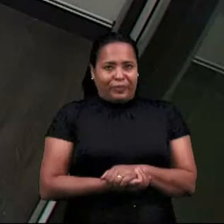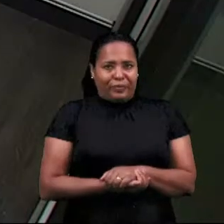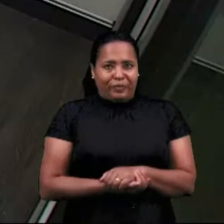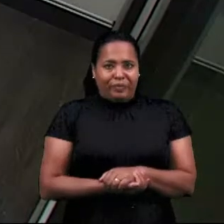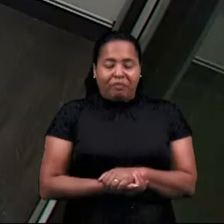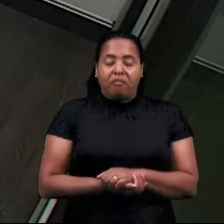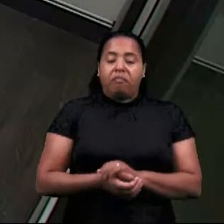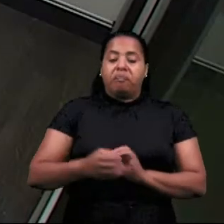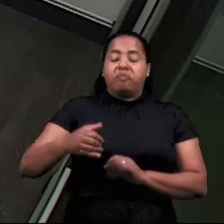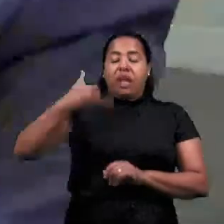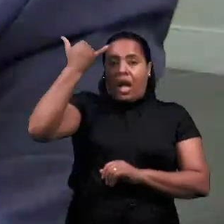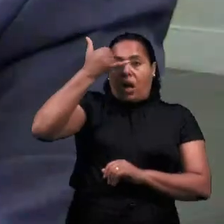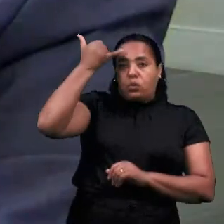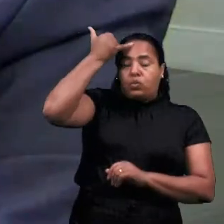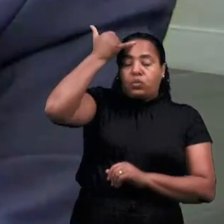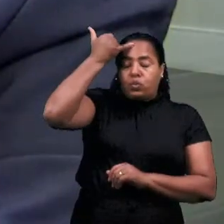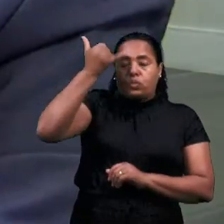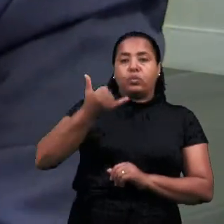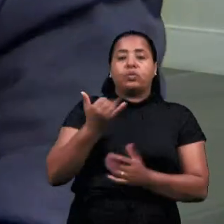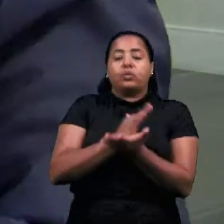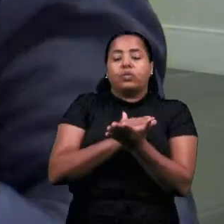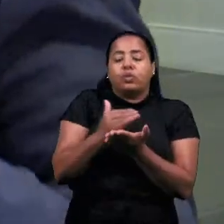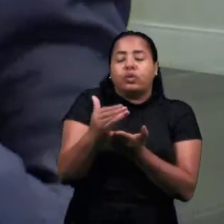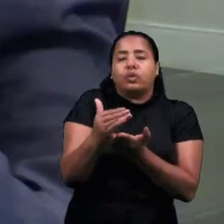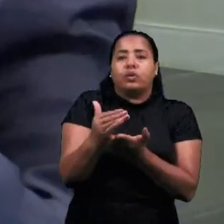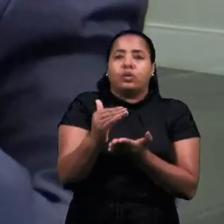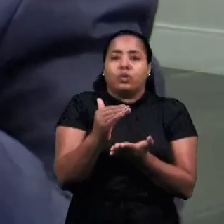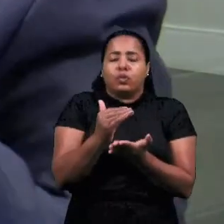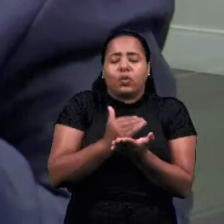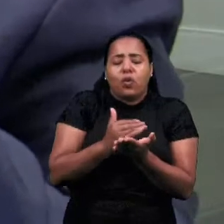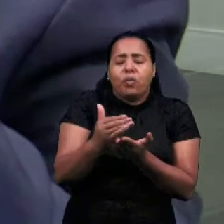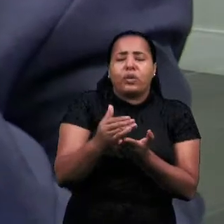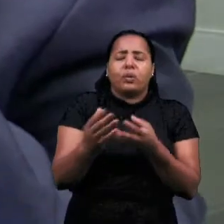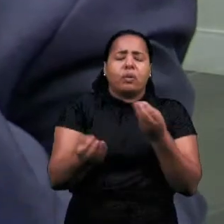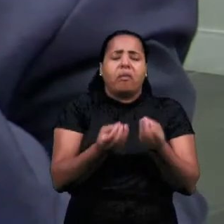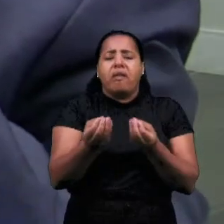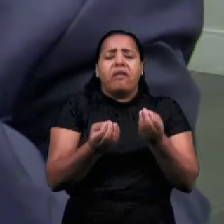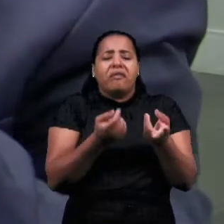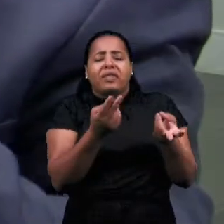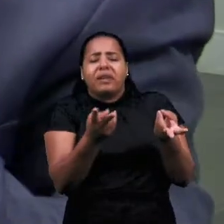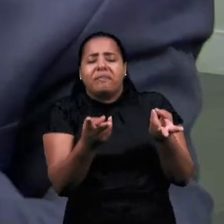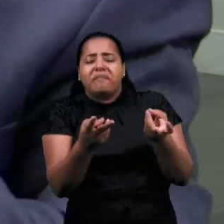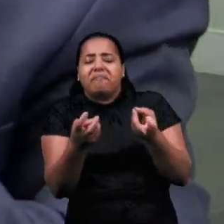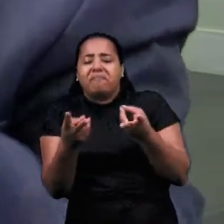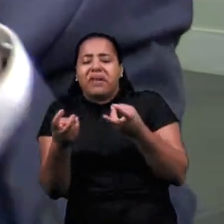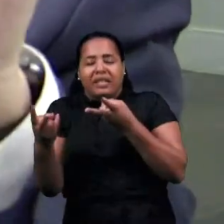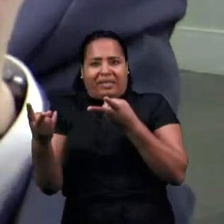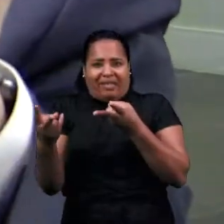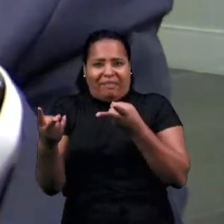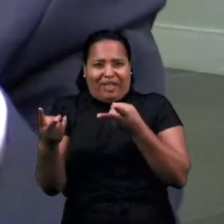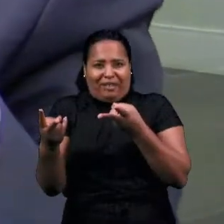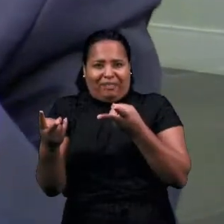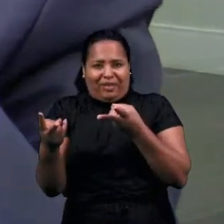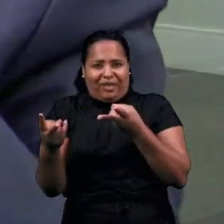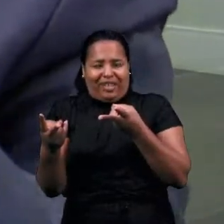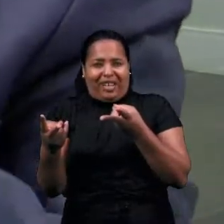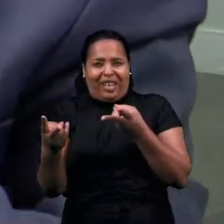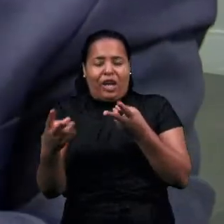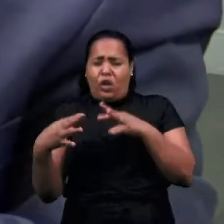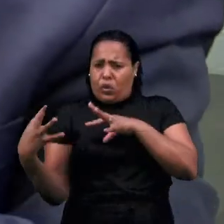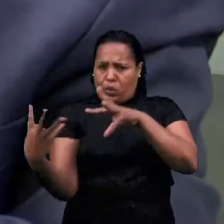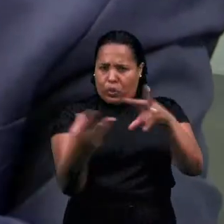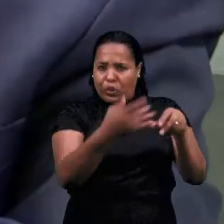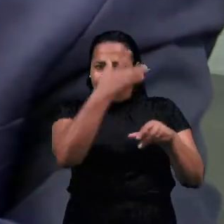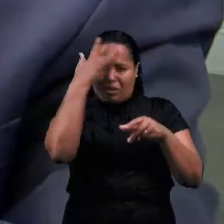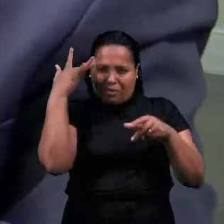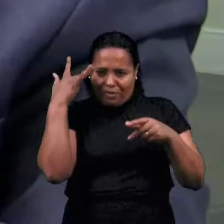A unção começou, você vai percebendo, e eu acho que se aplica a todos os nossos ouvintes. Nós estamos